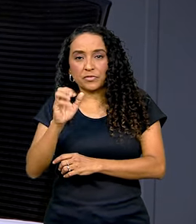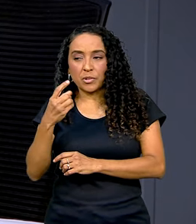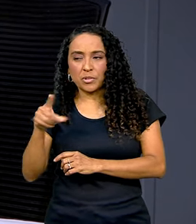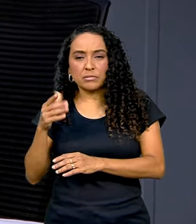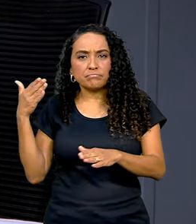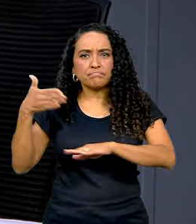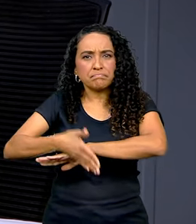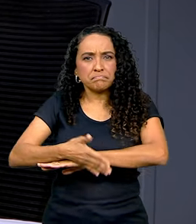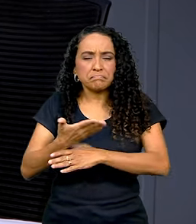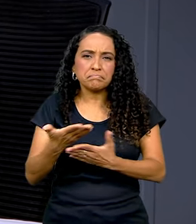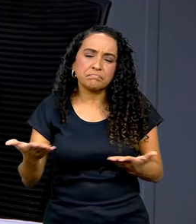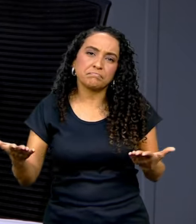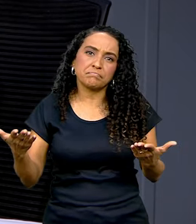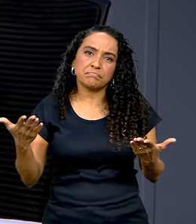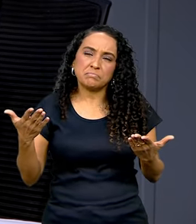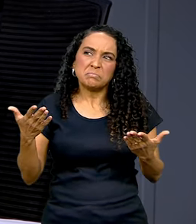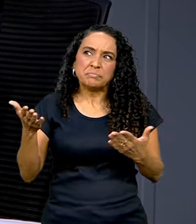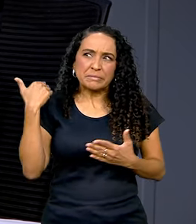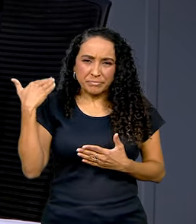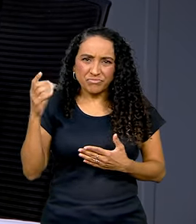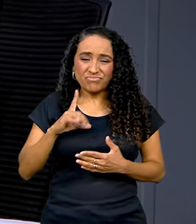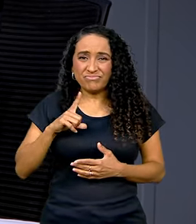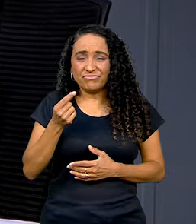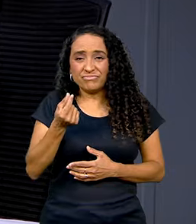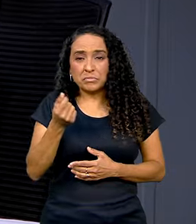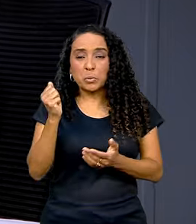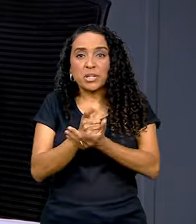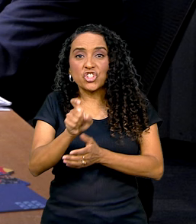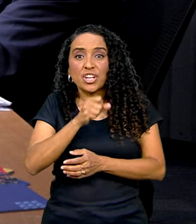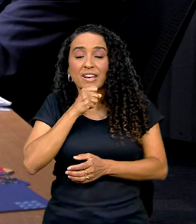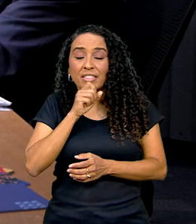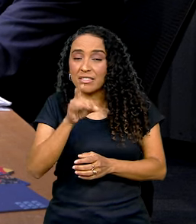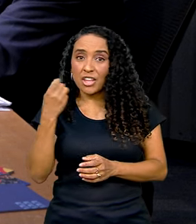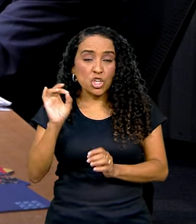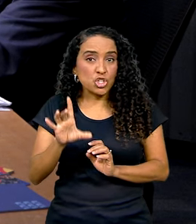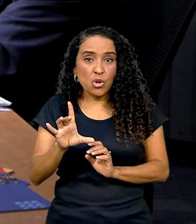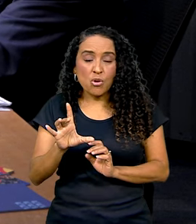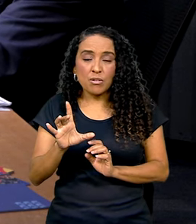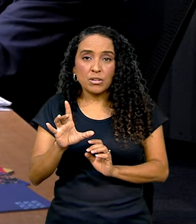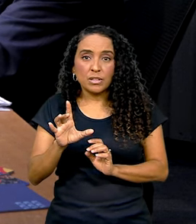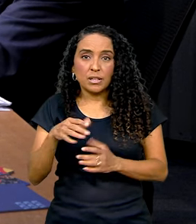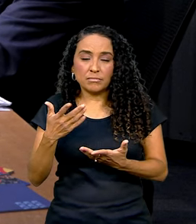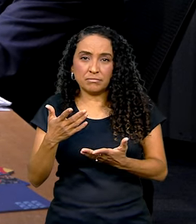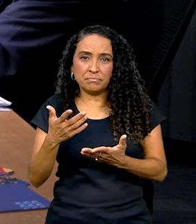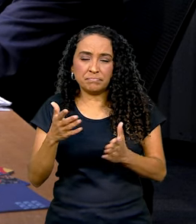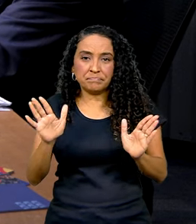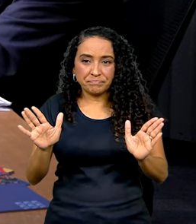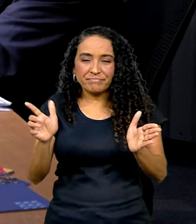Então você chega entra ali e na época só tinha o dinheiro para comprar a geladeira aí botei ali